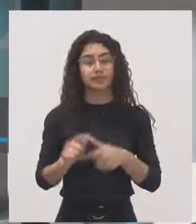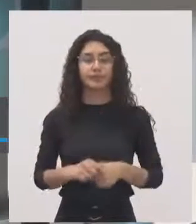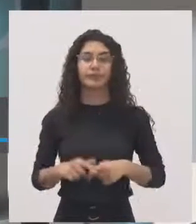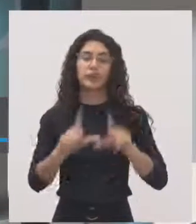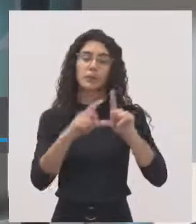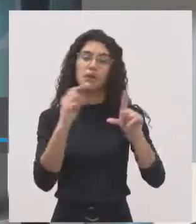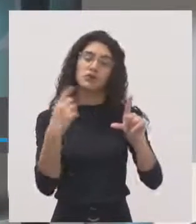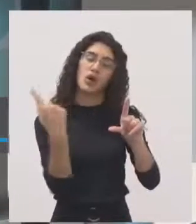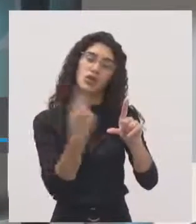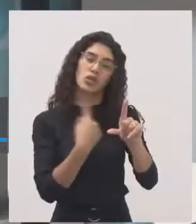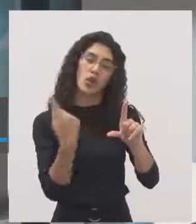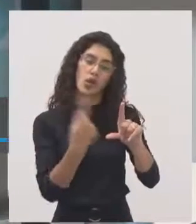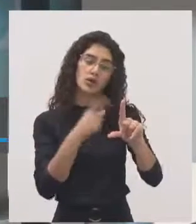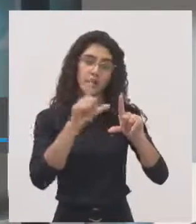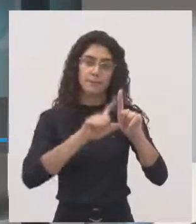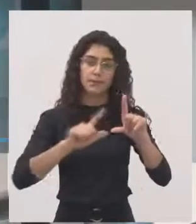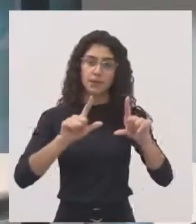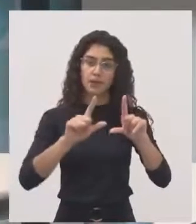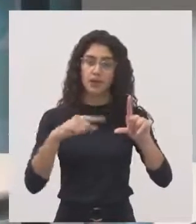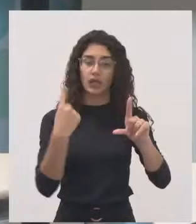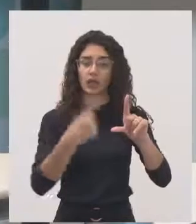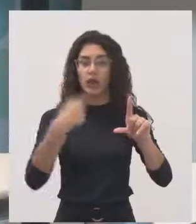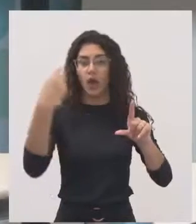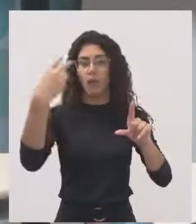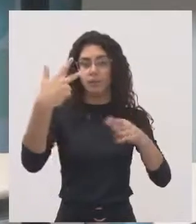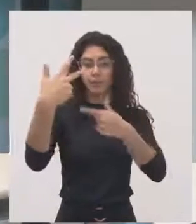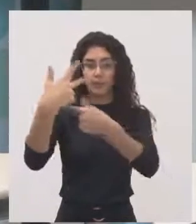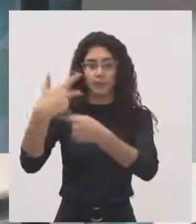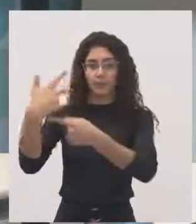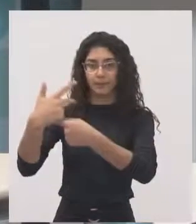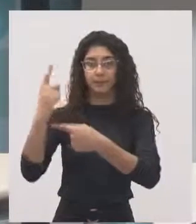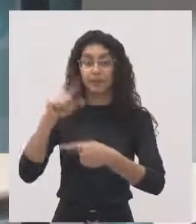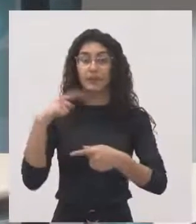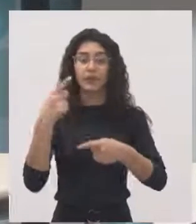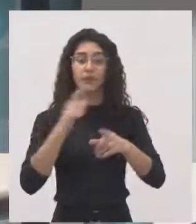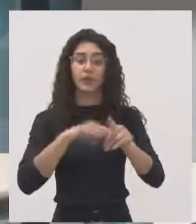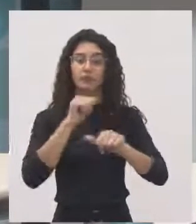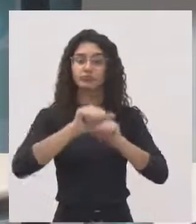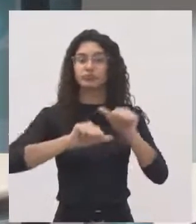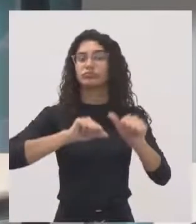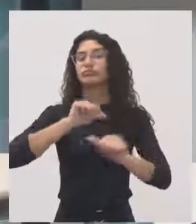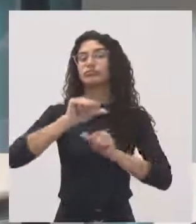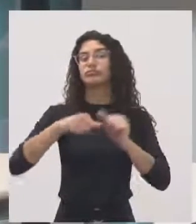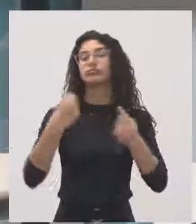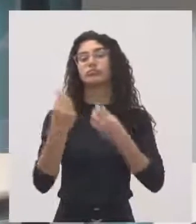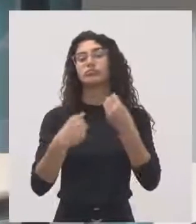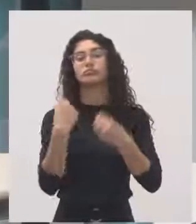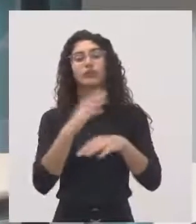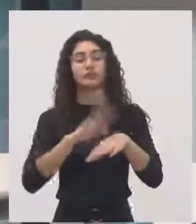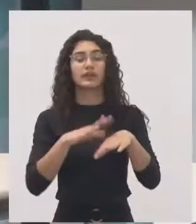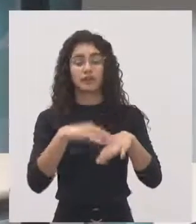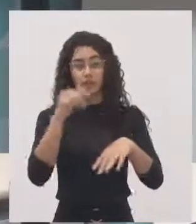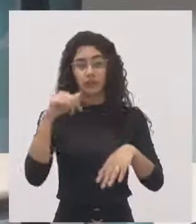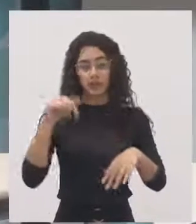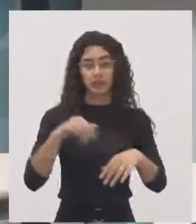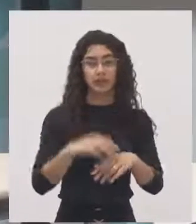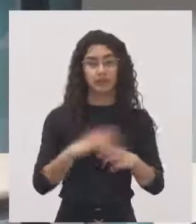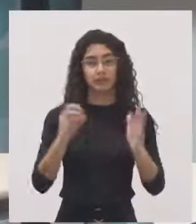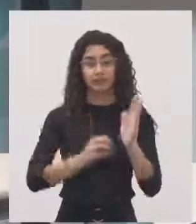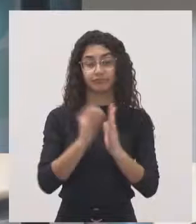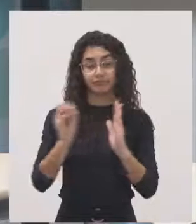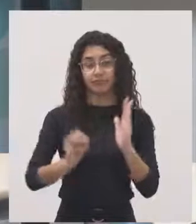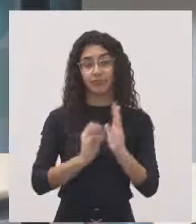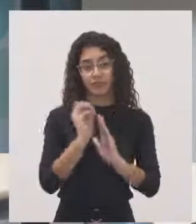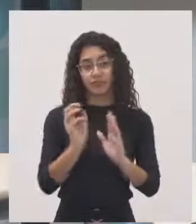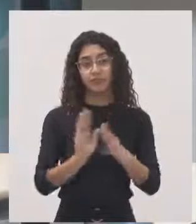da gente, da nossa webcam, da nossa imagem, e depois ir trocando como a gente está fazendo aqui no CMSP.